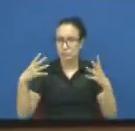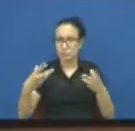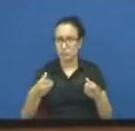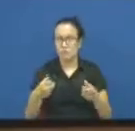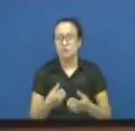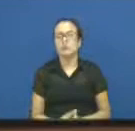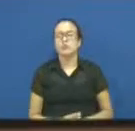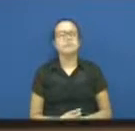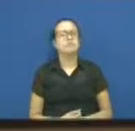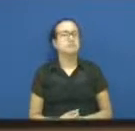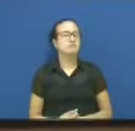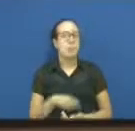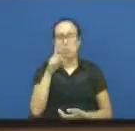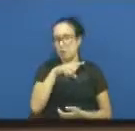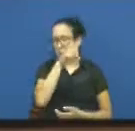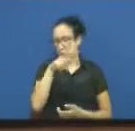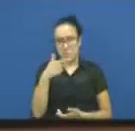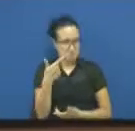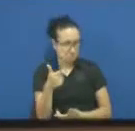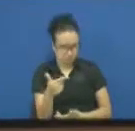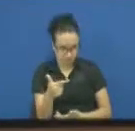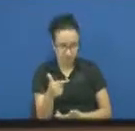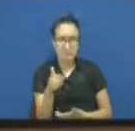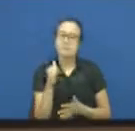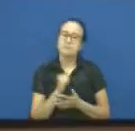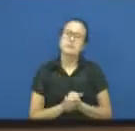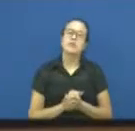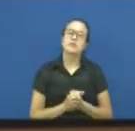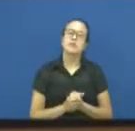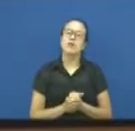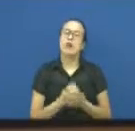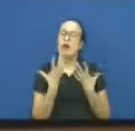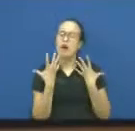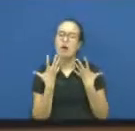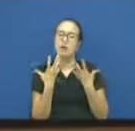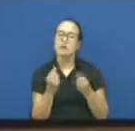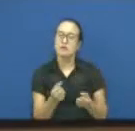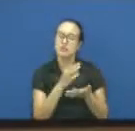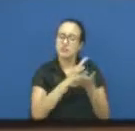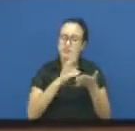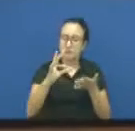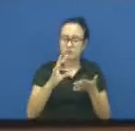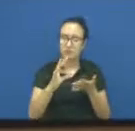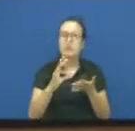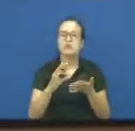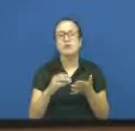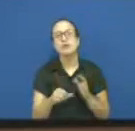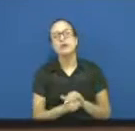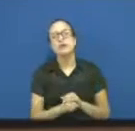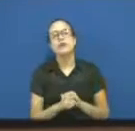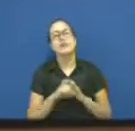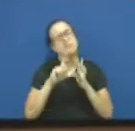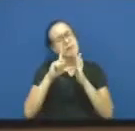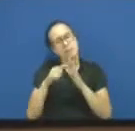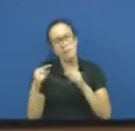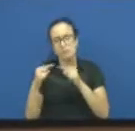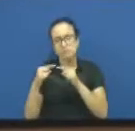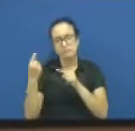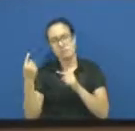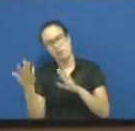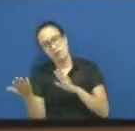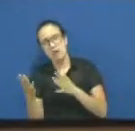havendo impugnação, considerar-se-á aceita a correção de inexatidão e, em caso contrário, será